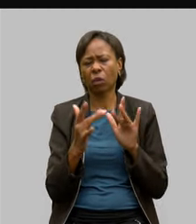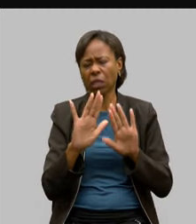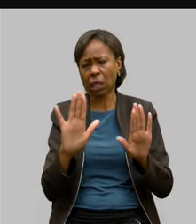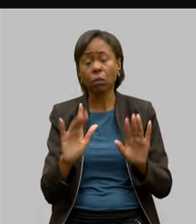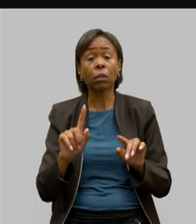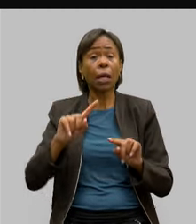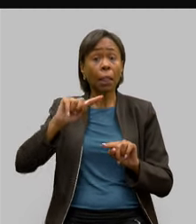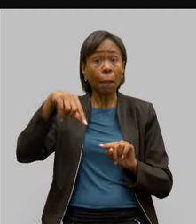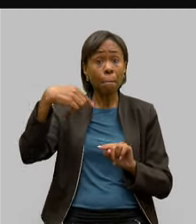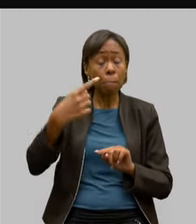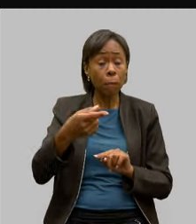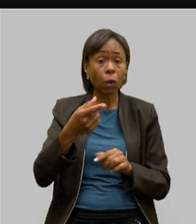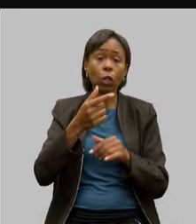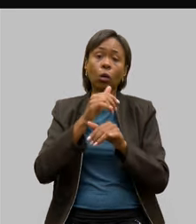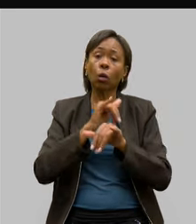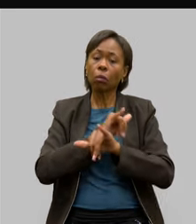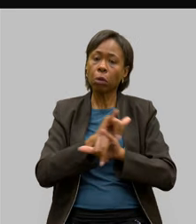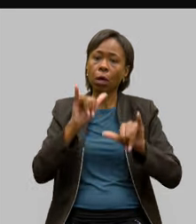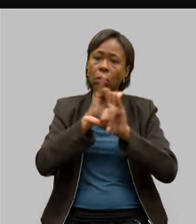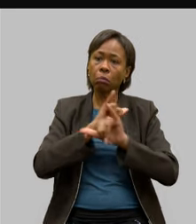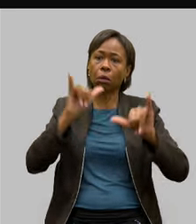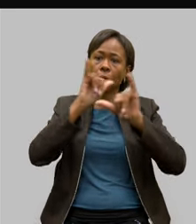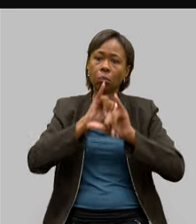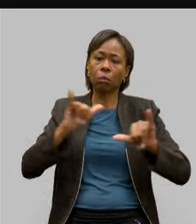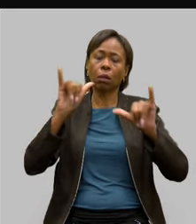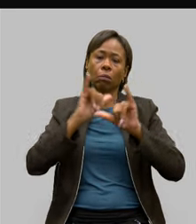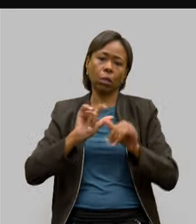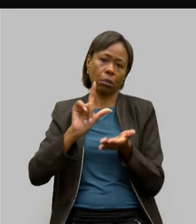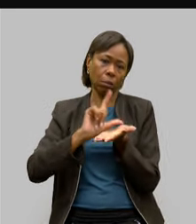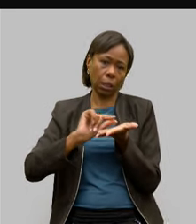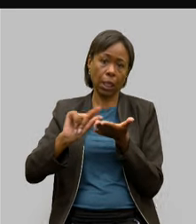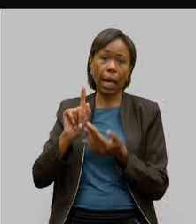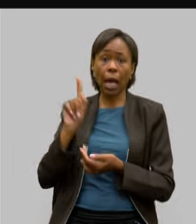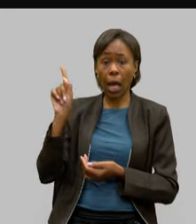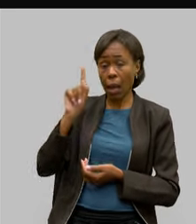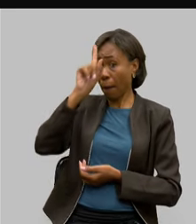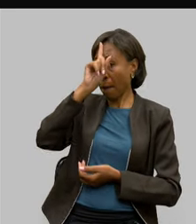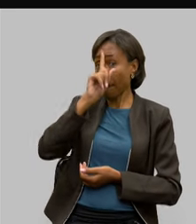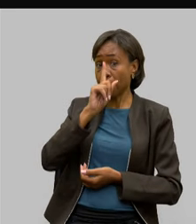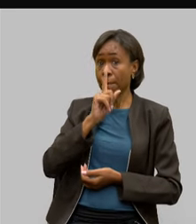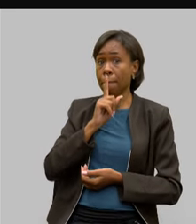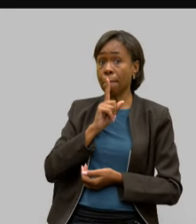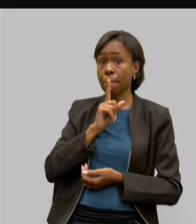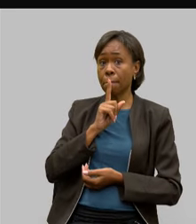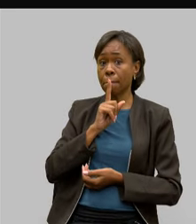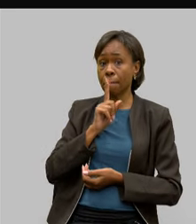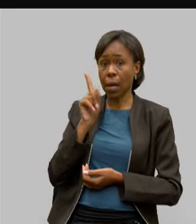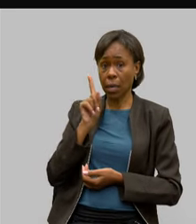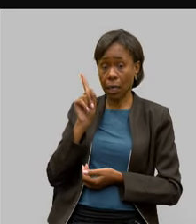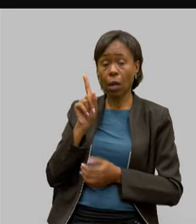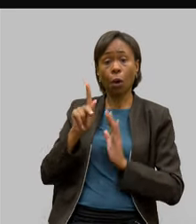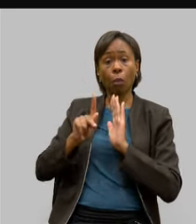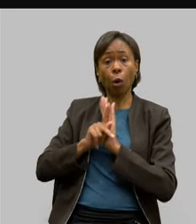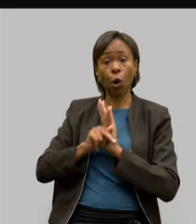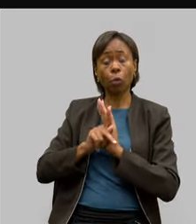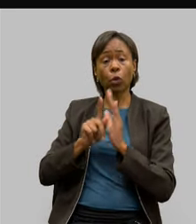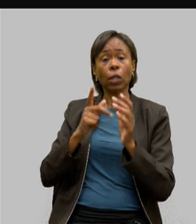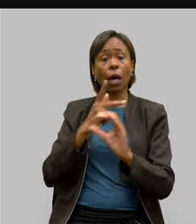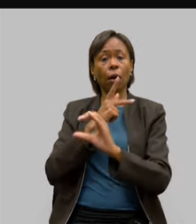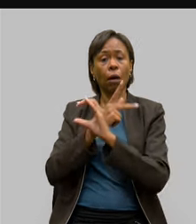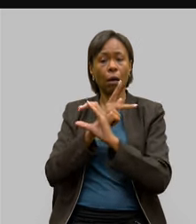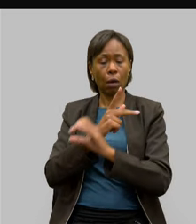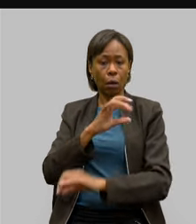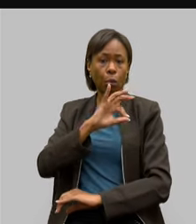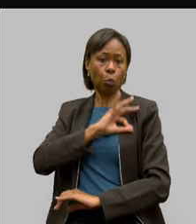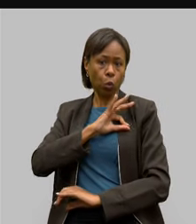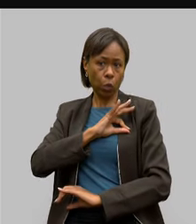depois começou a publicar artigos Inclusive eu sublinhei aqui esse amarelo era uma perita da Polícia Civil Então a nossa parceria com a